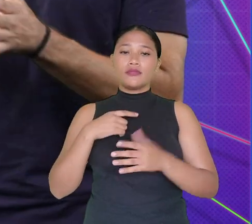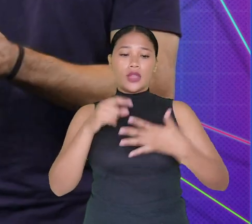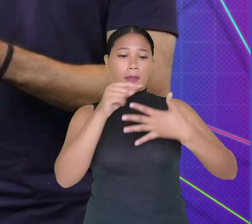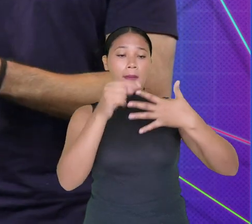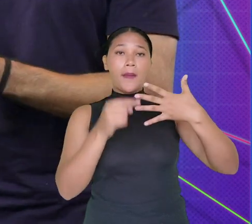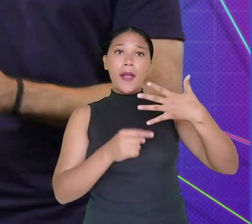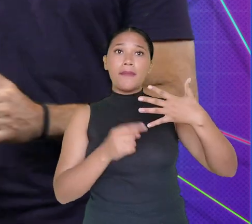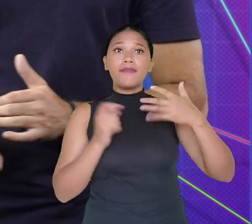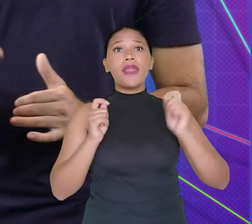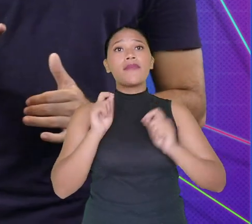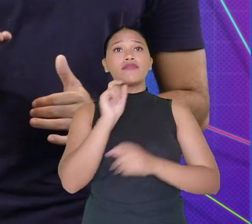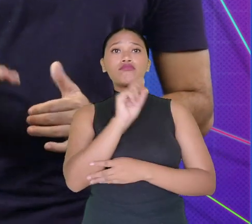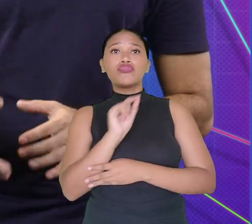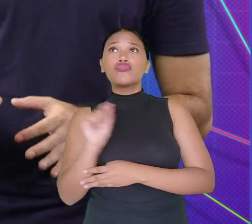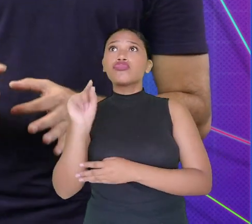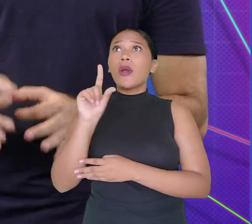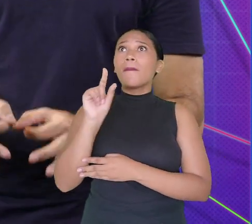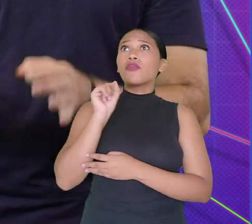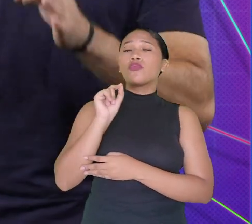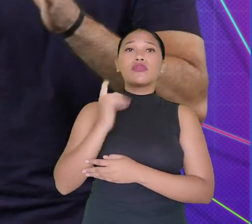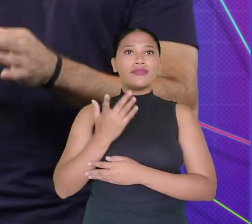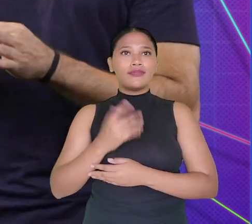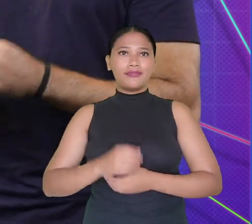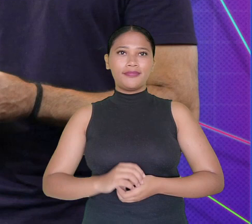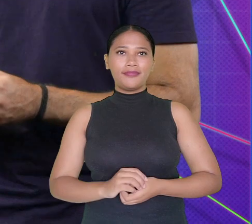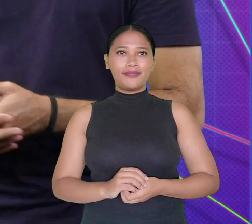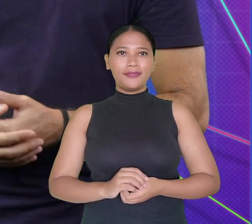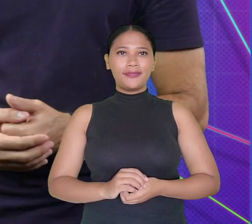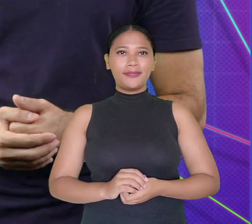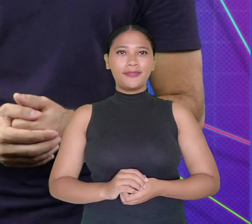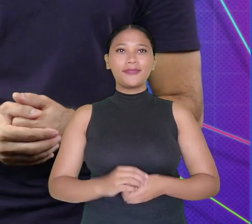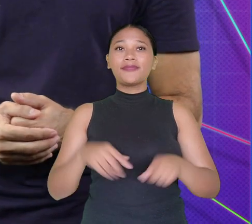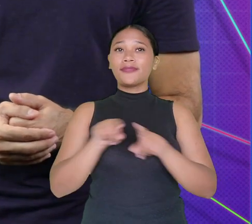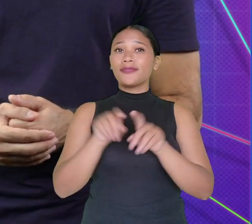de um menu de emotes que o jogador pode acessar durante o jogo.